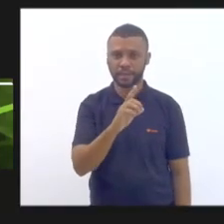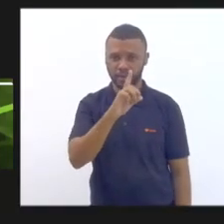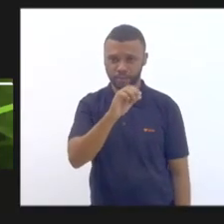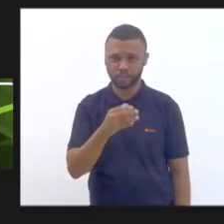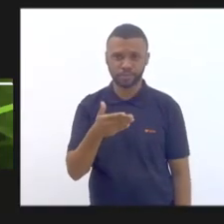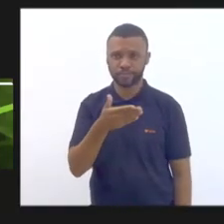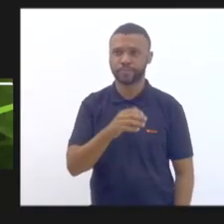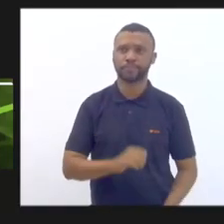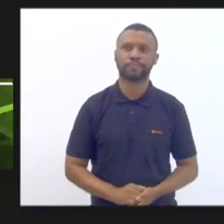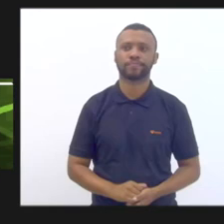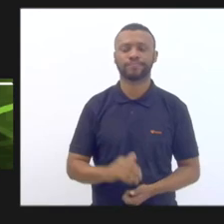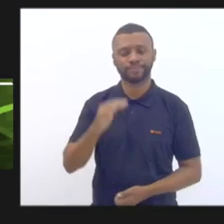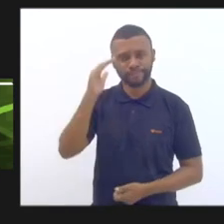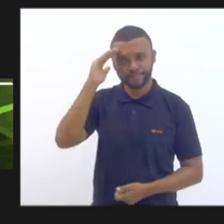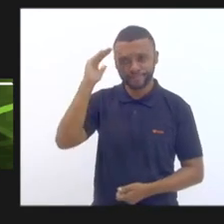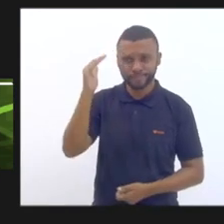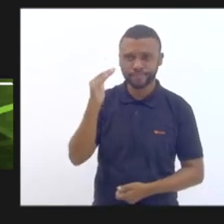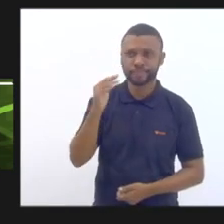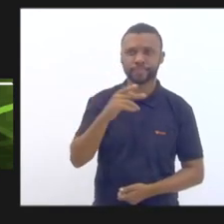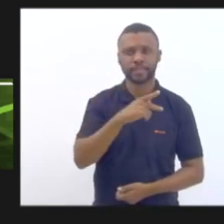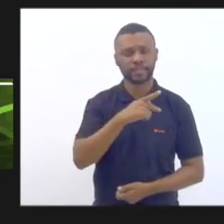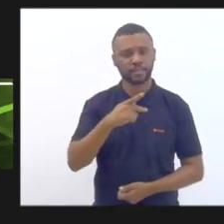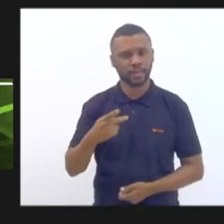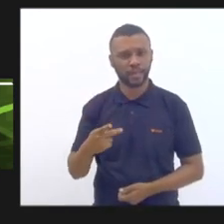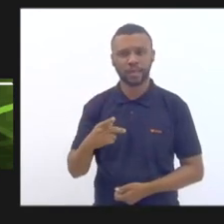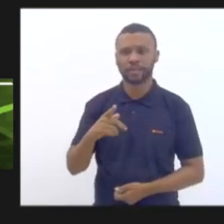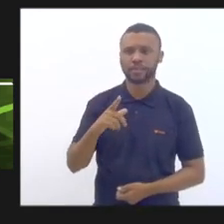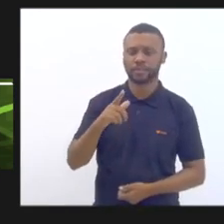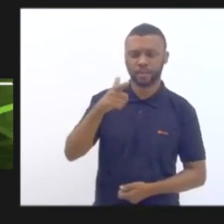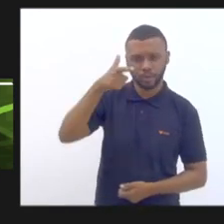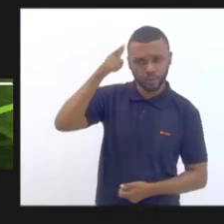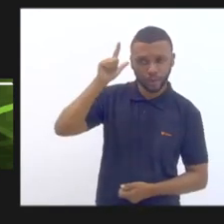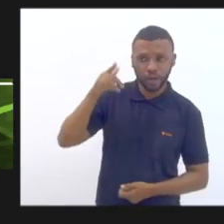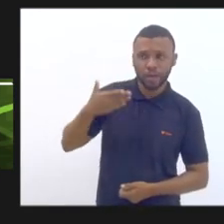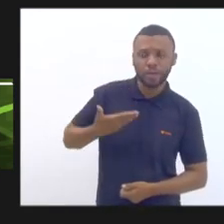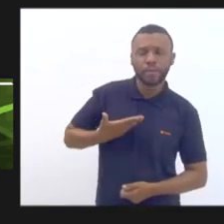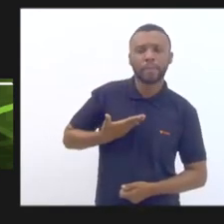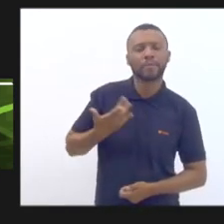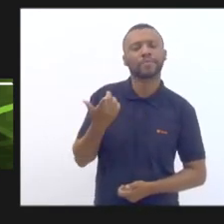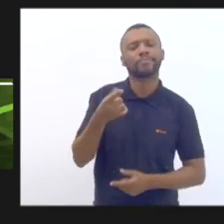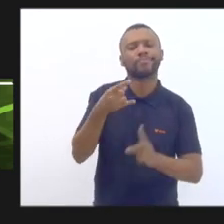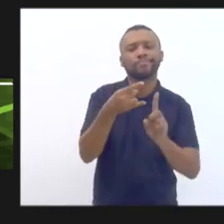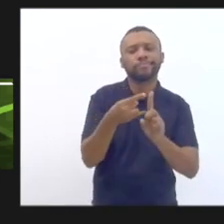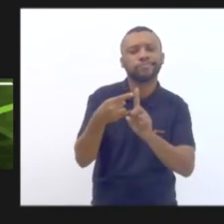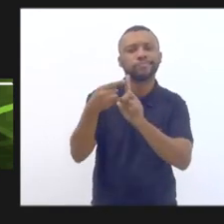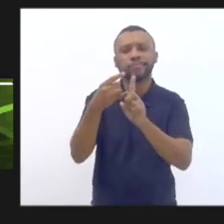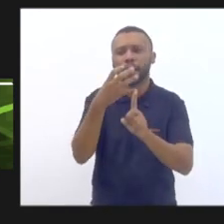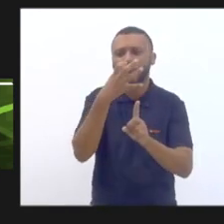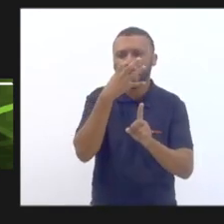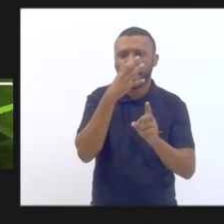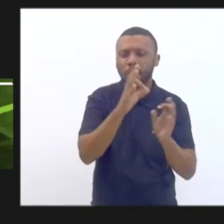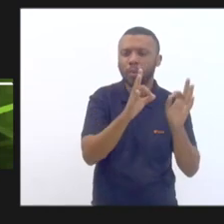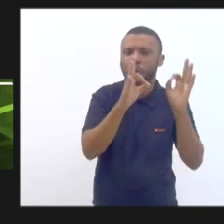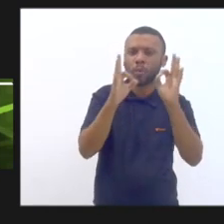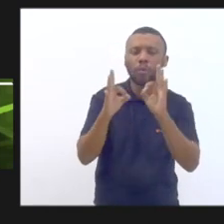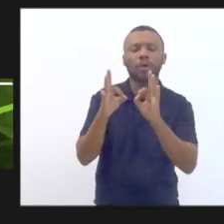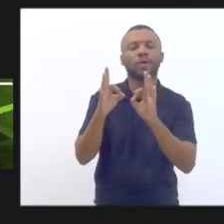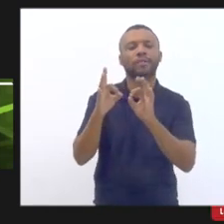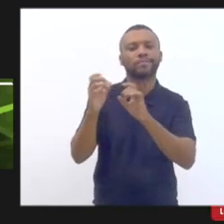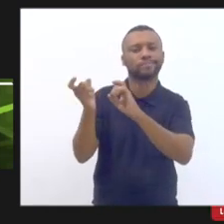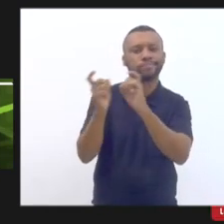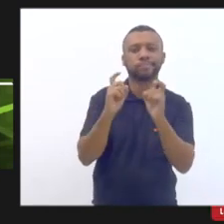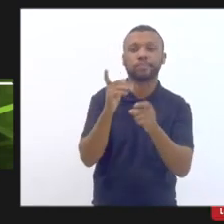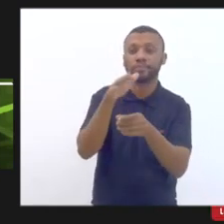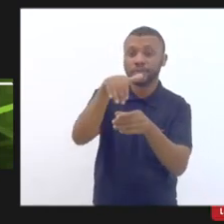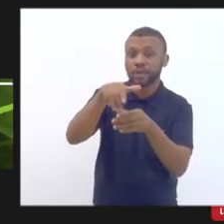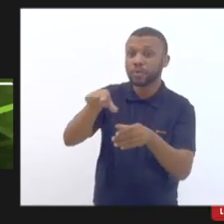presidente Luiz Paulo, colegas que estão participando virtualmente dessa sessão de votação da escolha